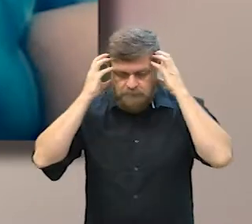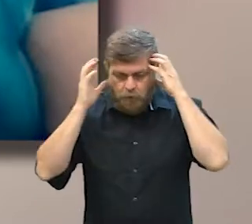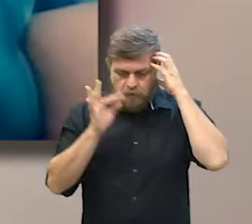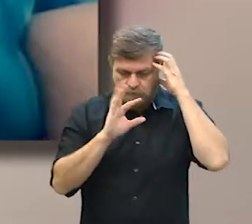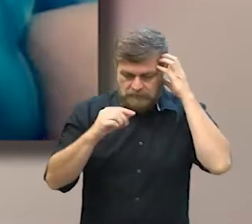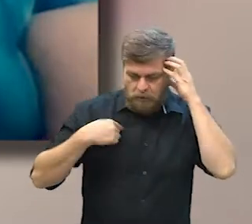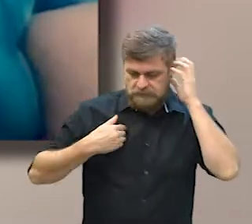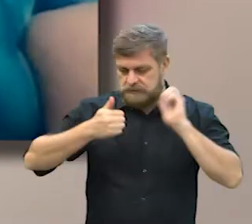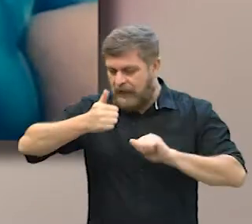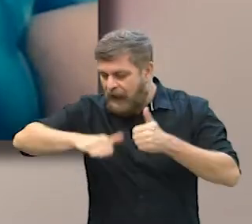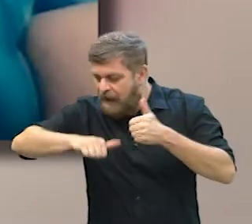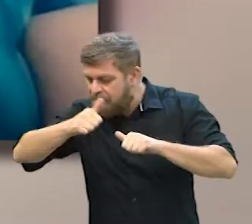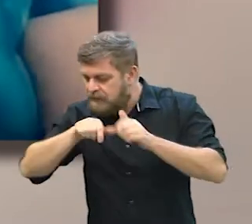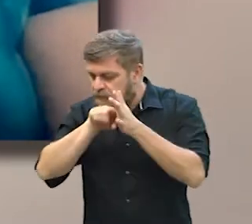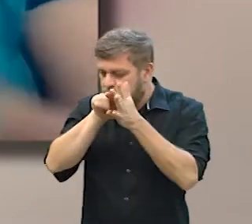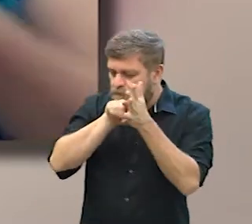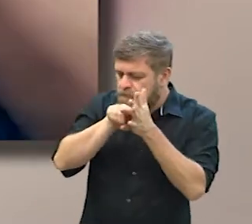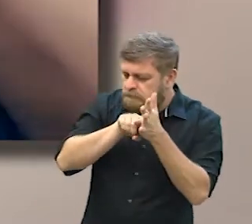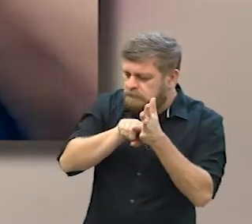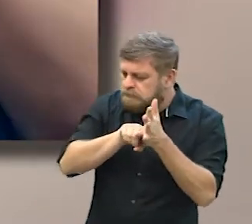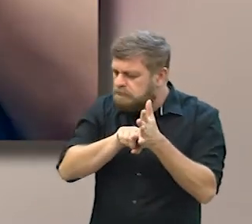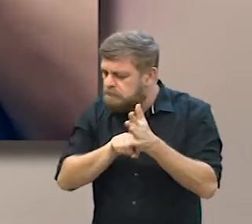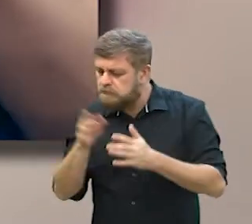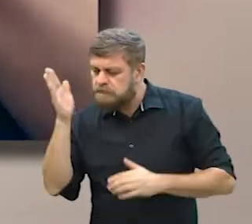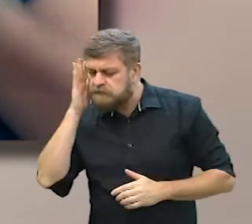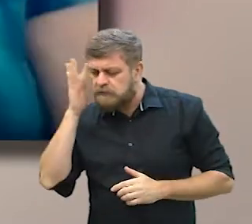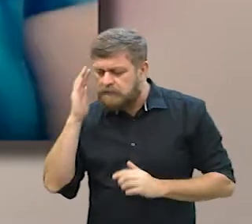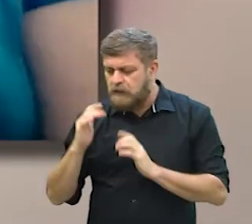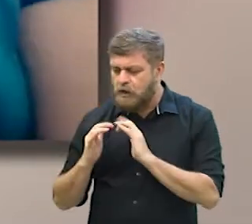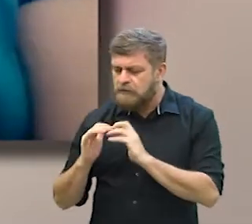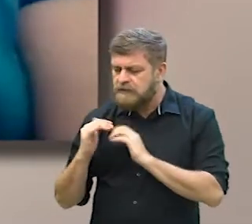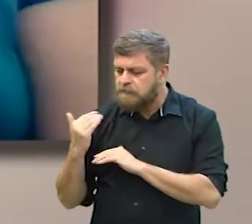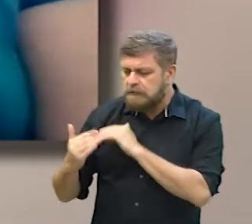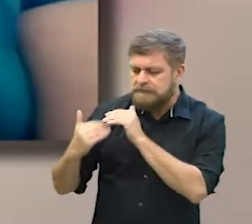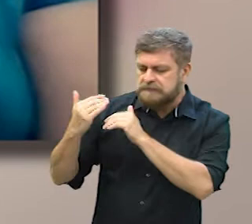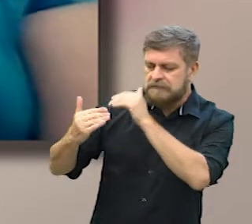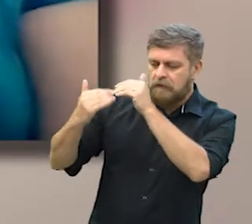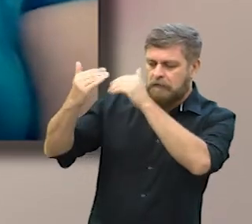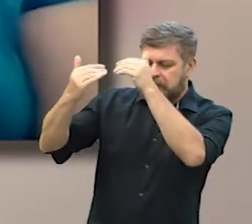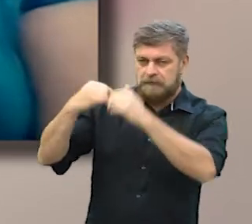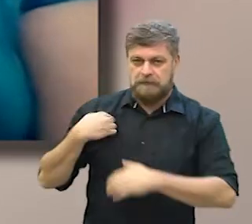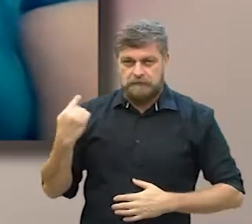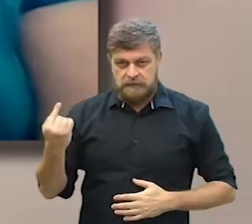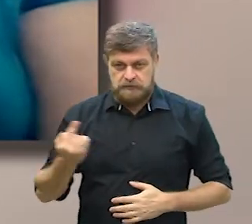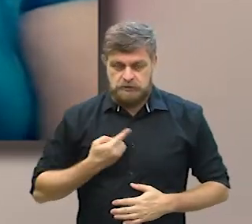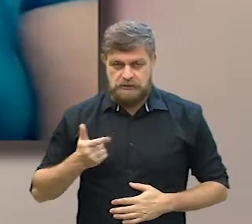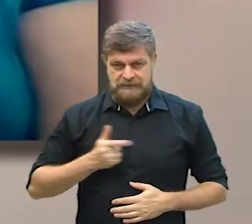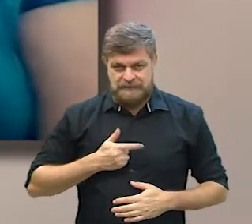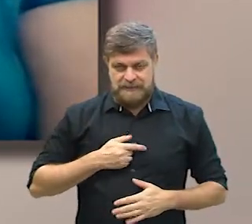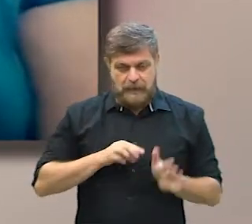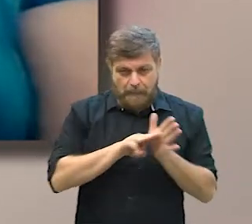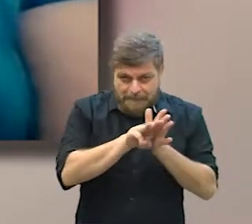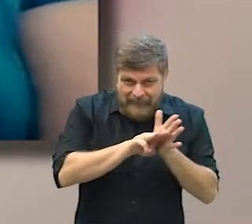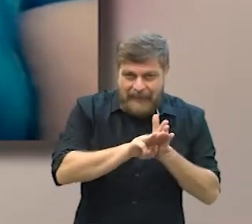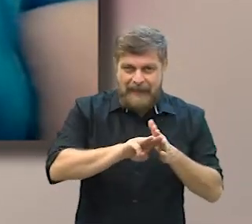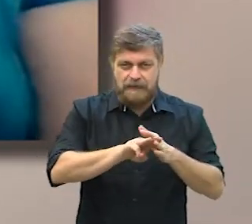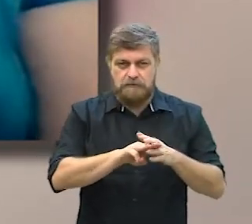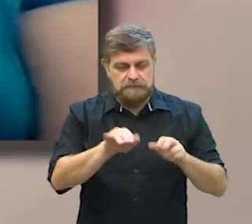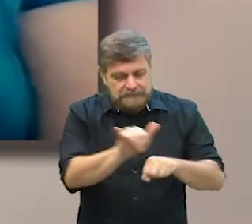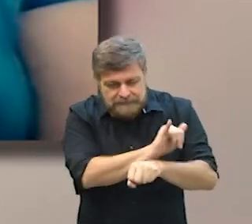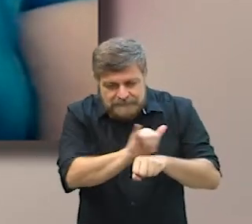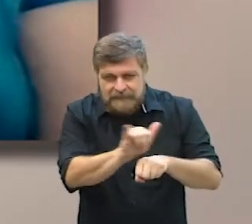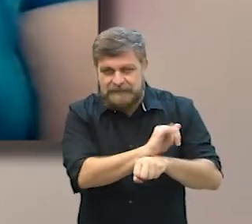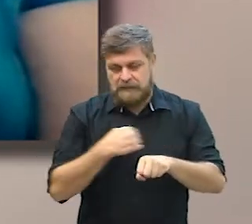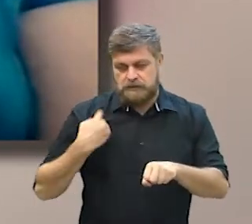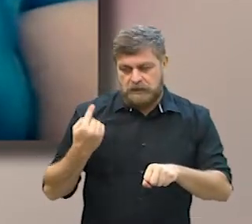nós, para a gente fazer uma avaliação mais ampla, né, do desenvolvimento mesmo. Então, nós temos alguns instrumentos